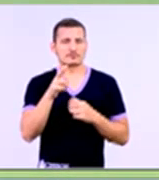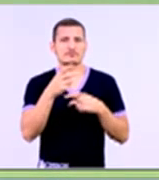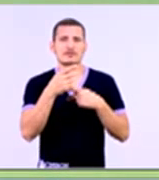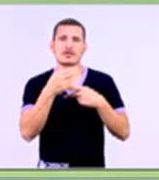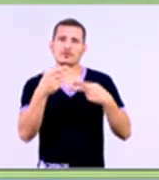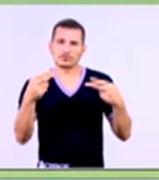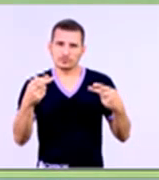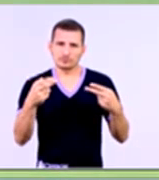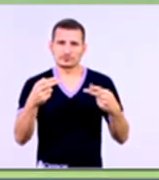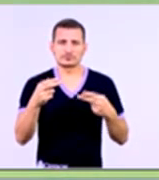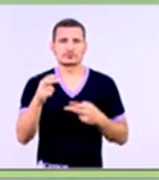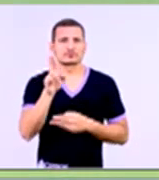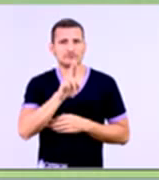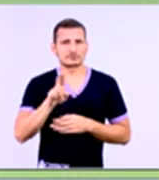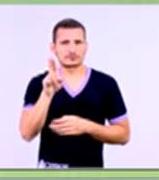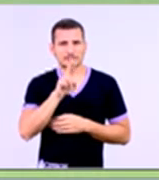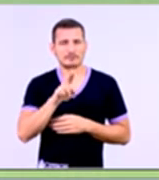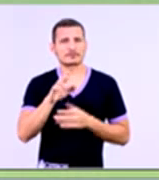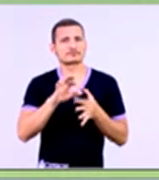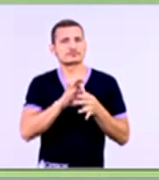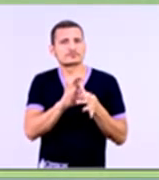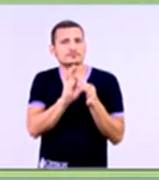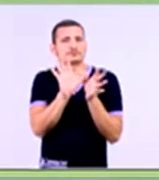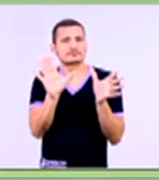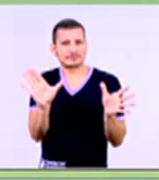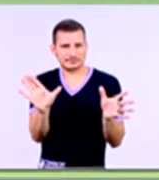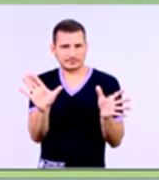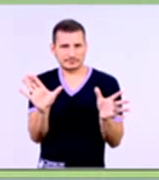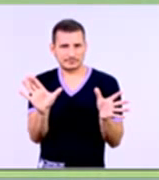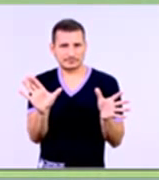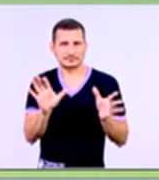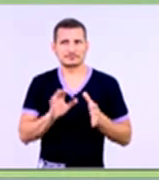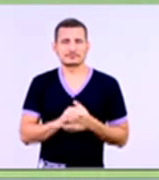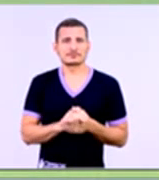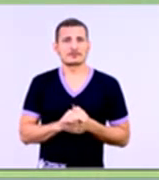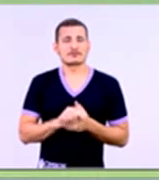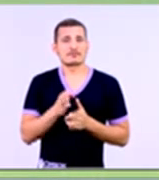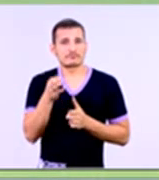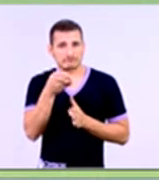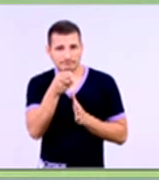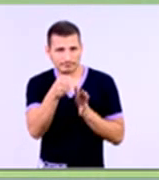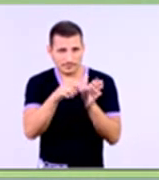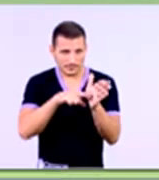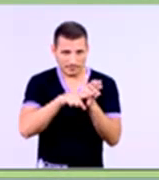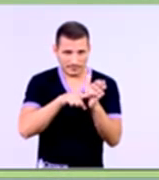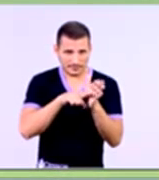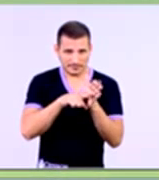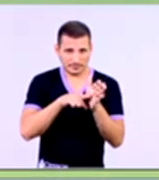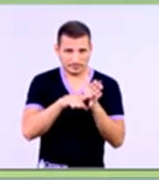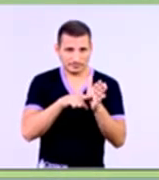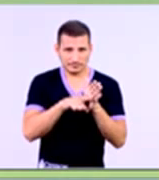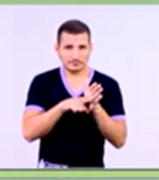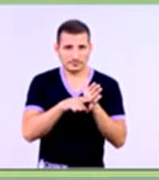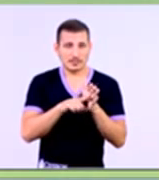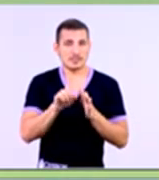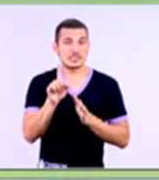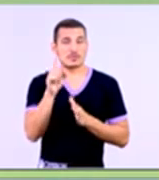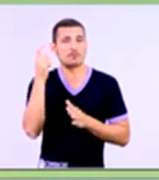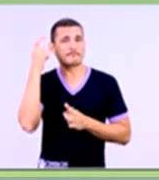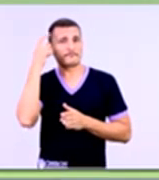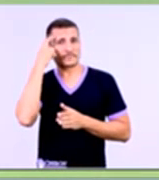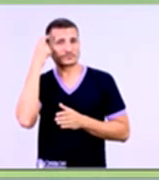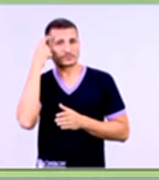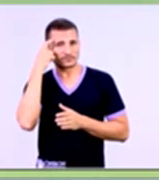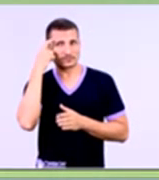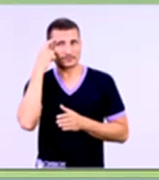sistema está disponibilizando. Uma navegação não pensada,